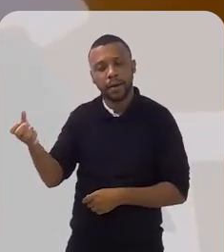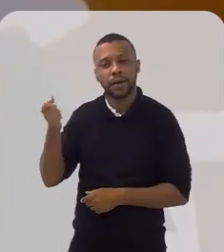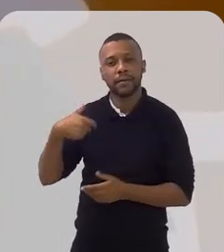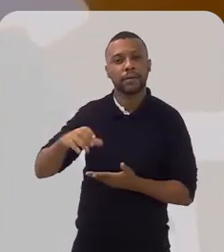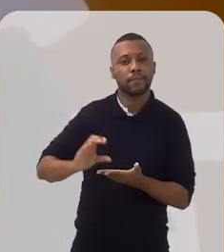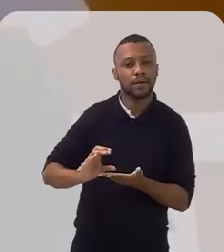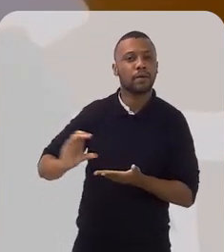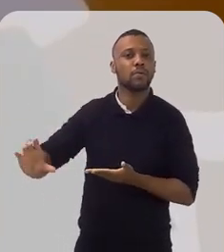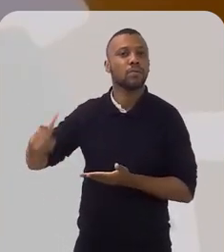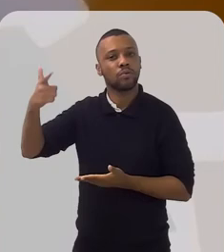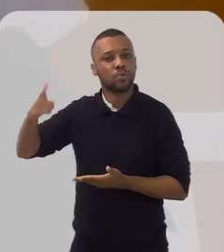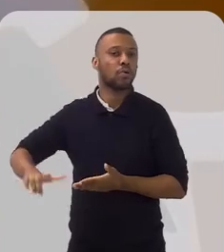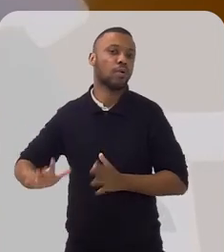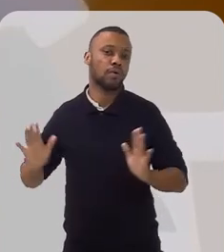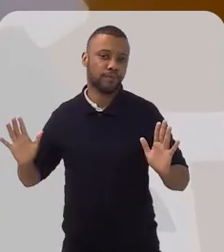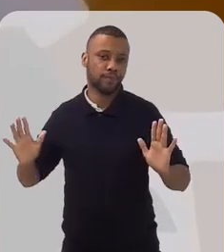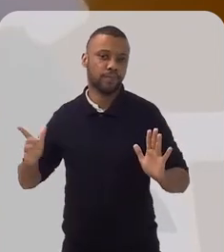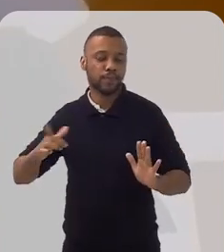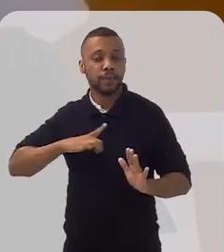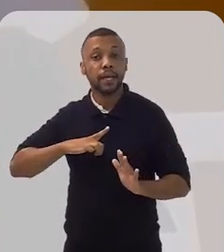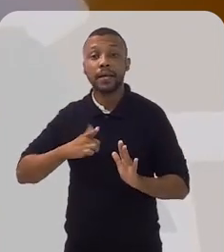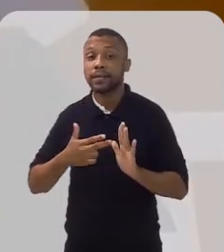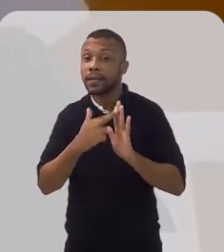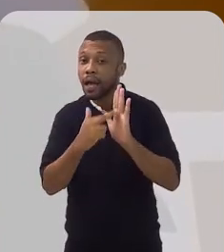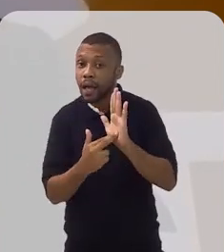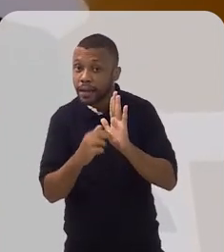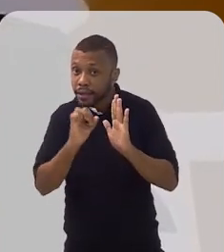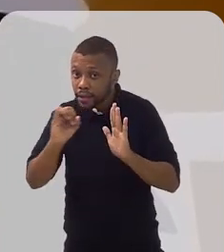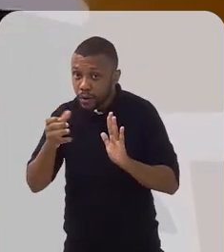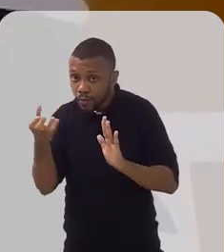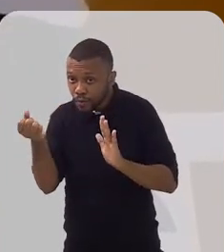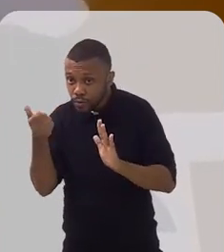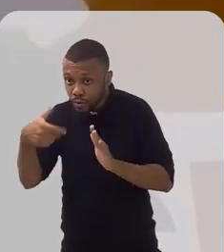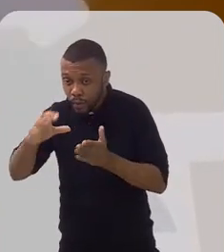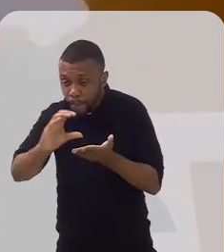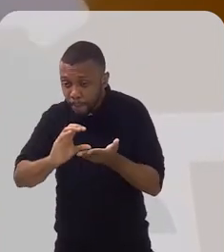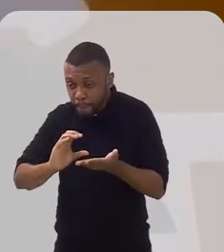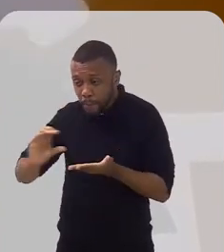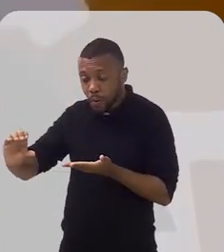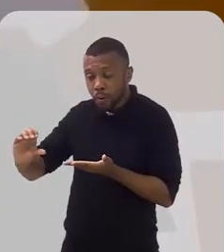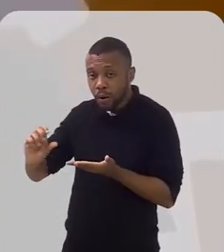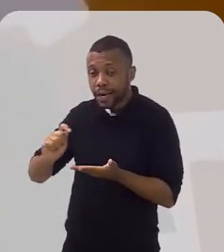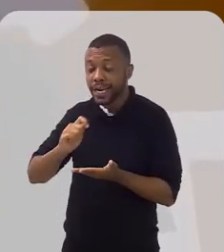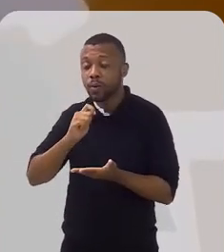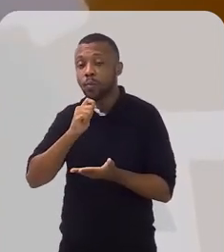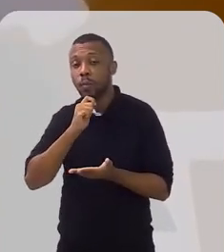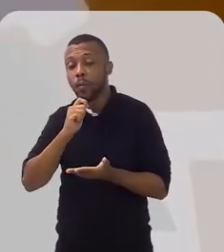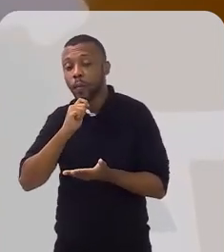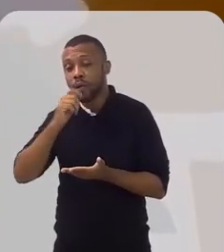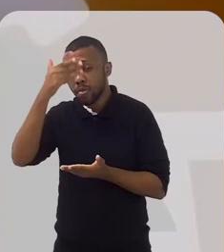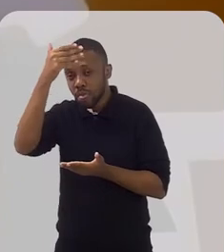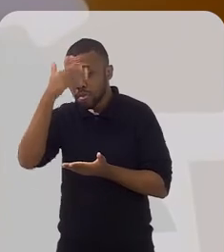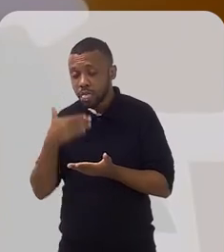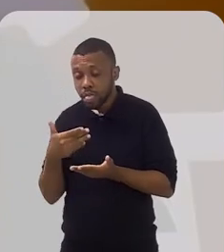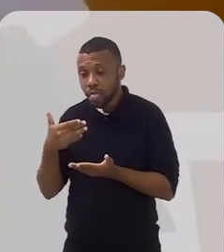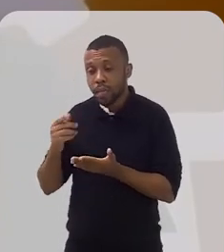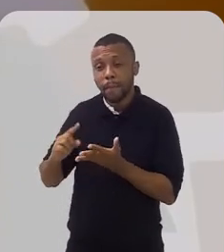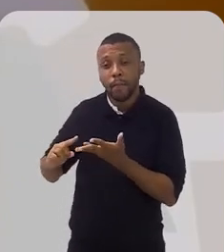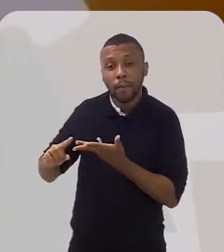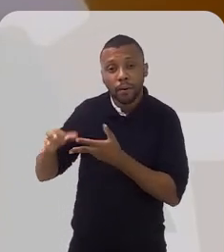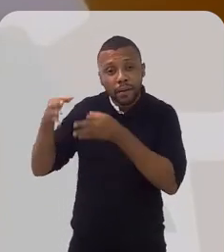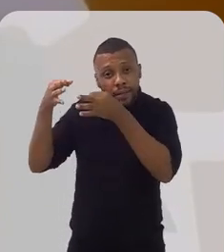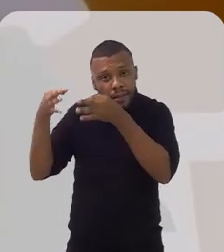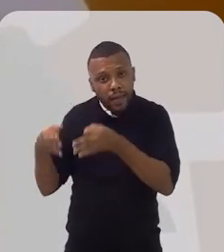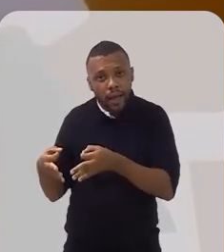existe essa condição também. Se o fundo recebe o recurso e não presta contas de maneira devida,